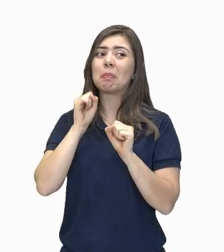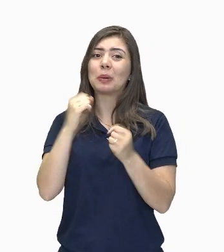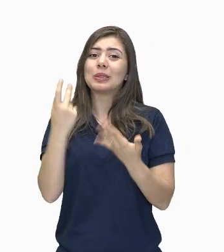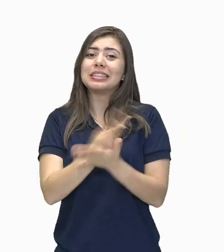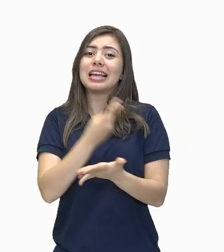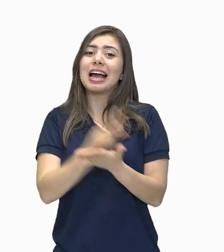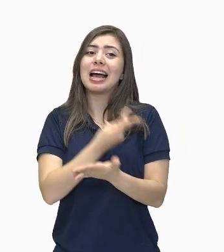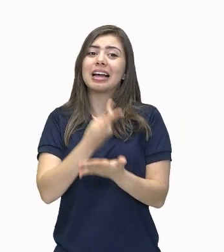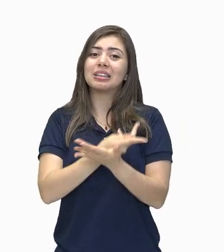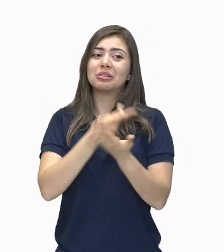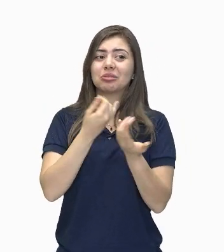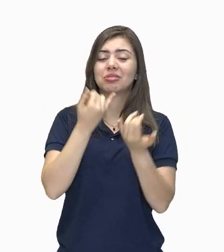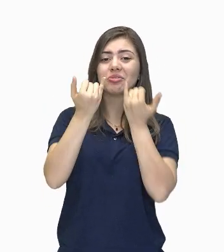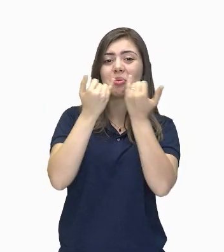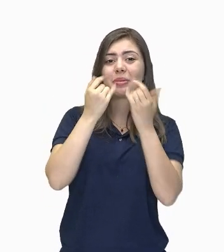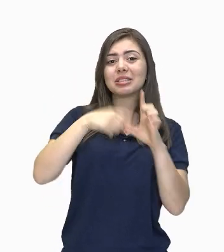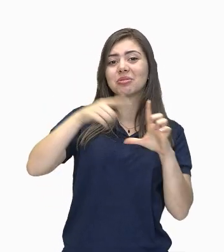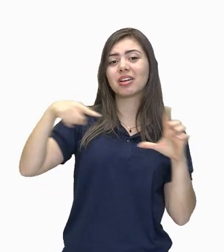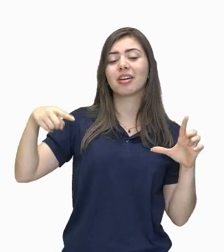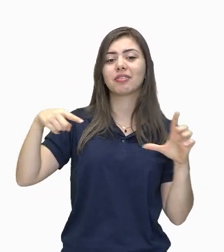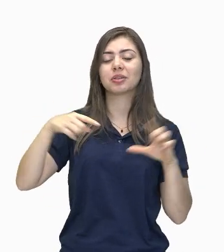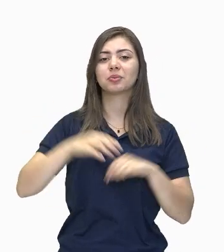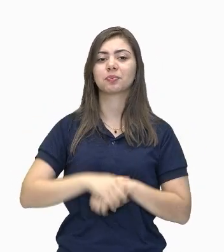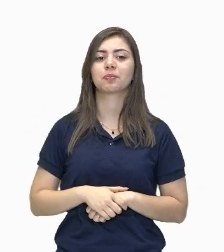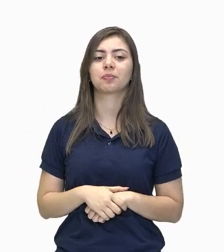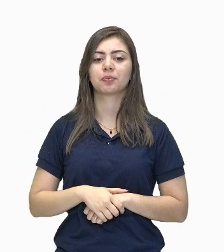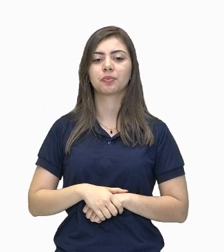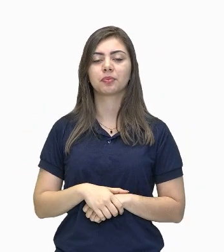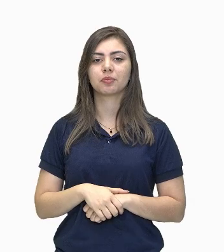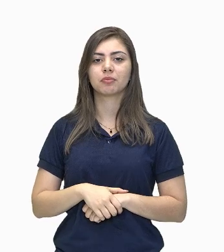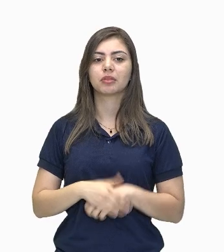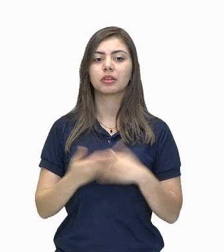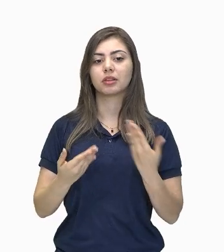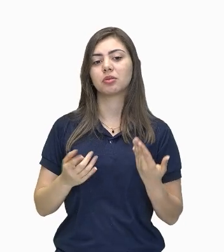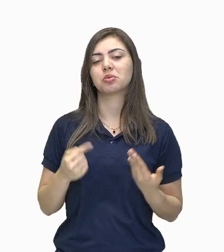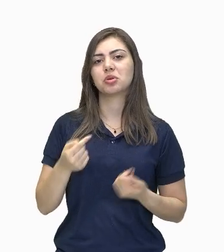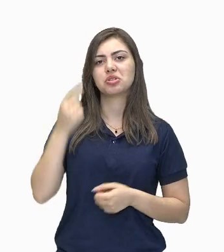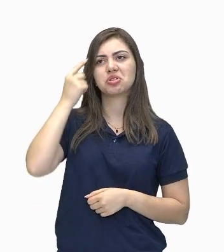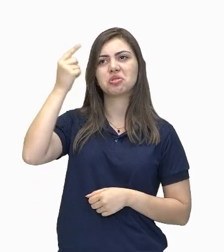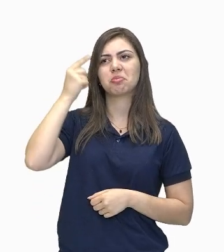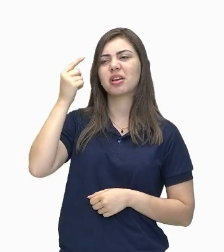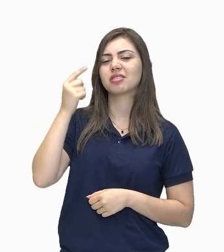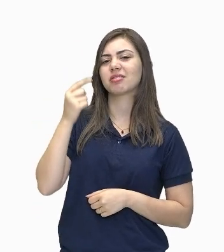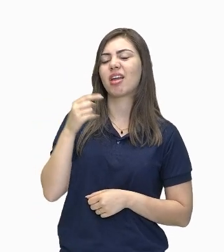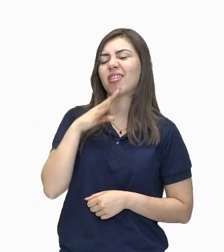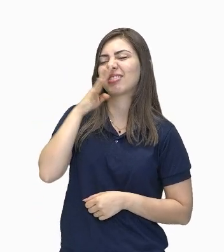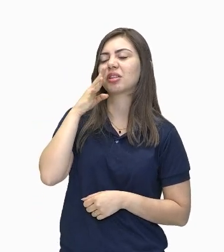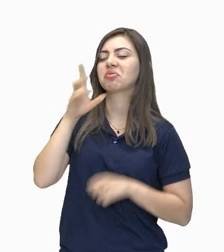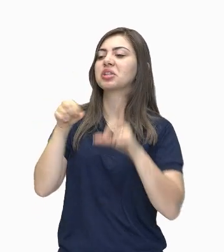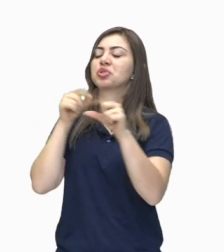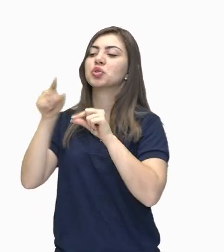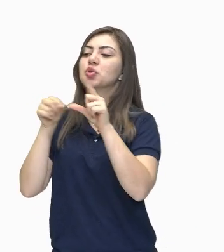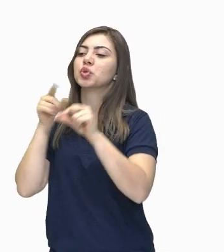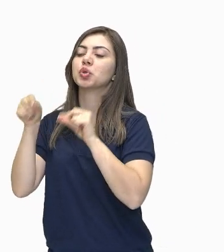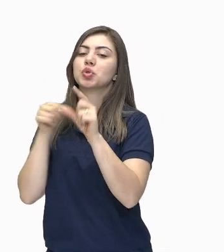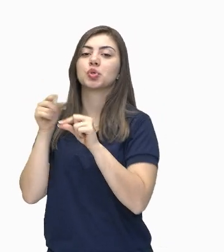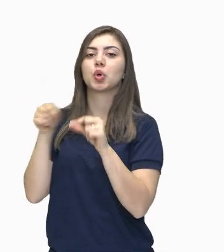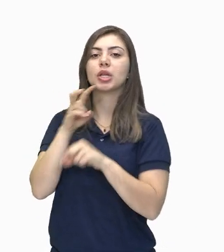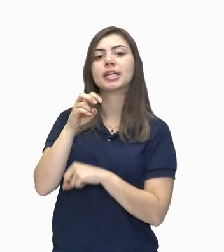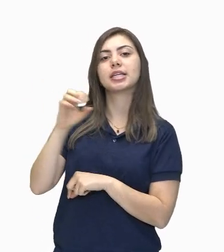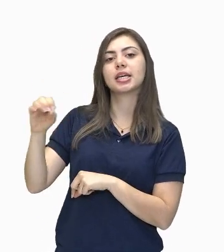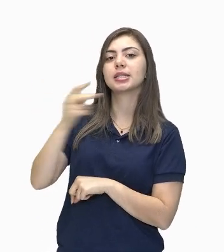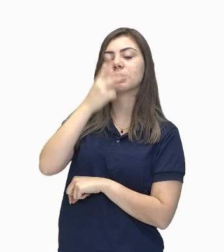quando fala em amostra, a gente pensa geralmente da forma aleatória, né? Escolher aí qualquer 500